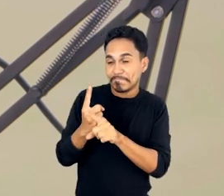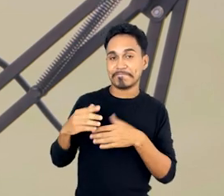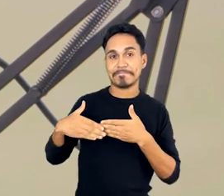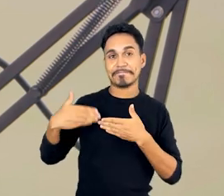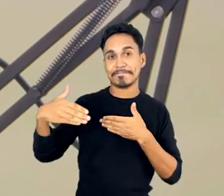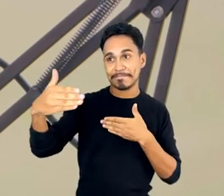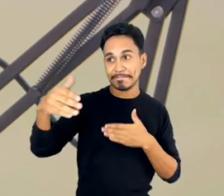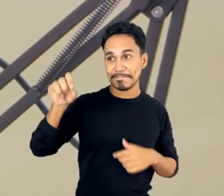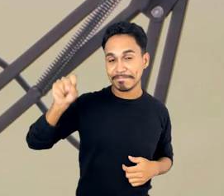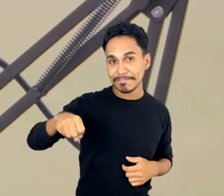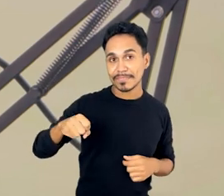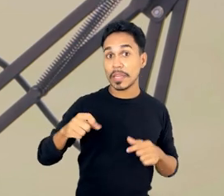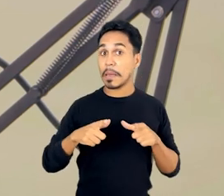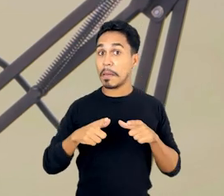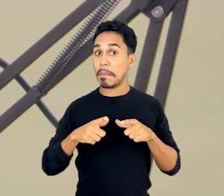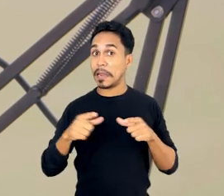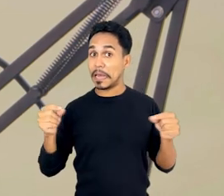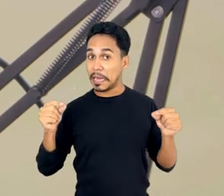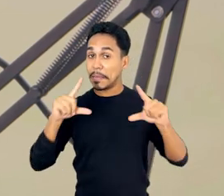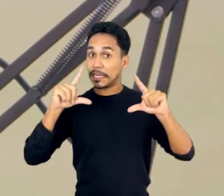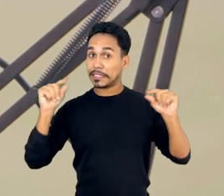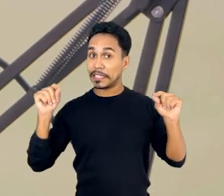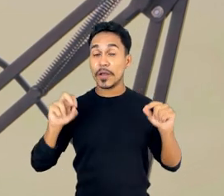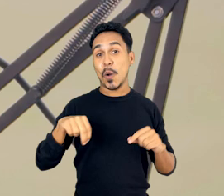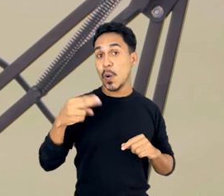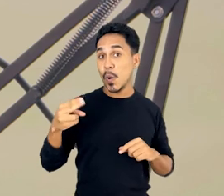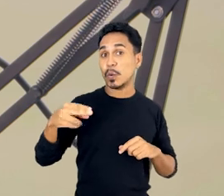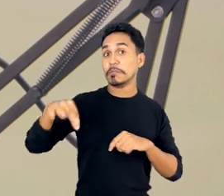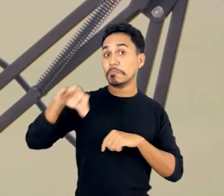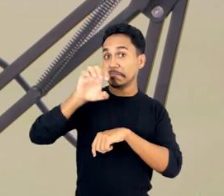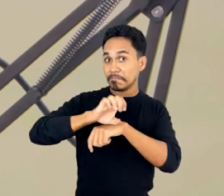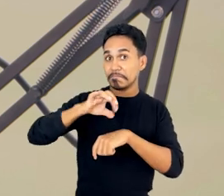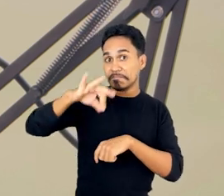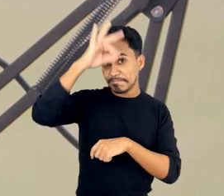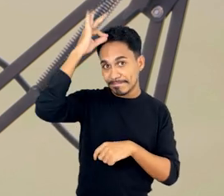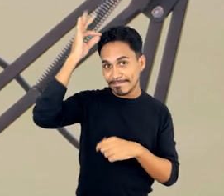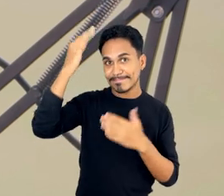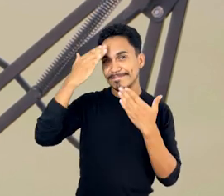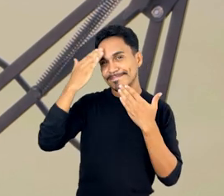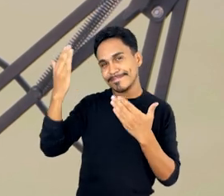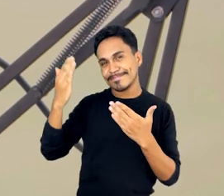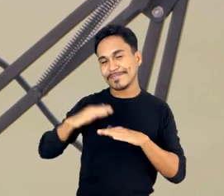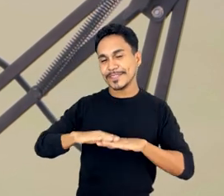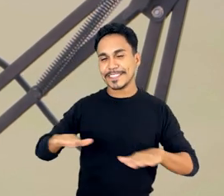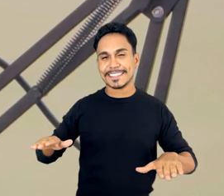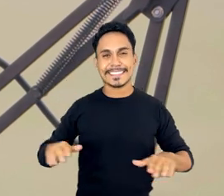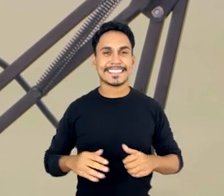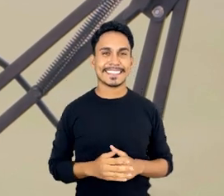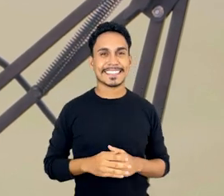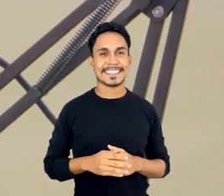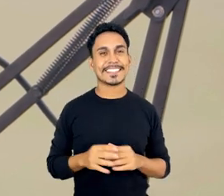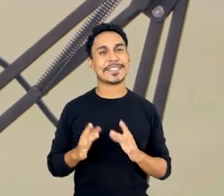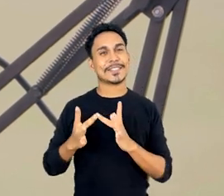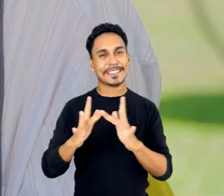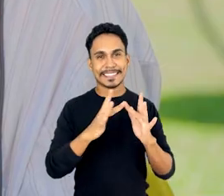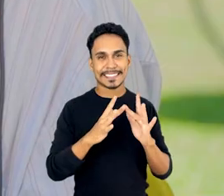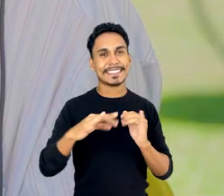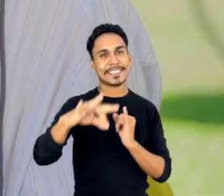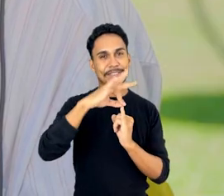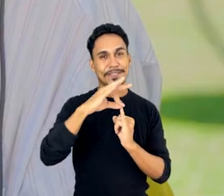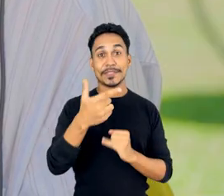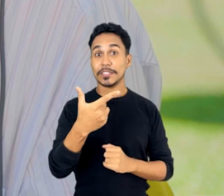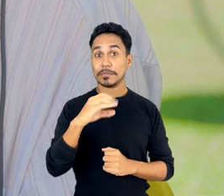numa próxima sim ou em Brasília ou no Espírito Santo muito obrigada é isso gente conexões